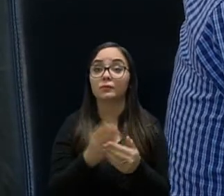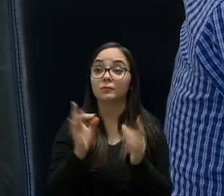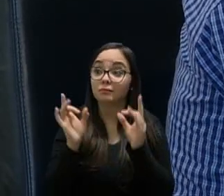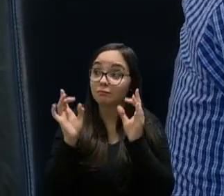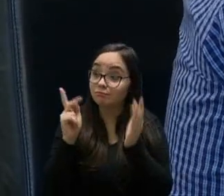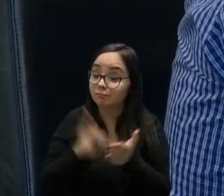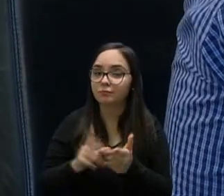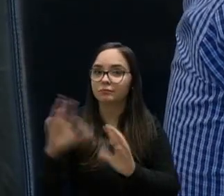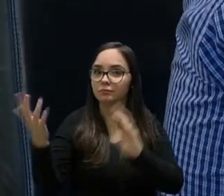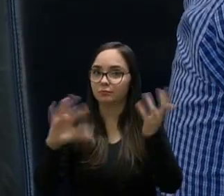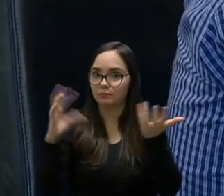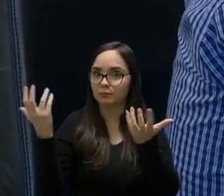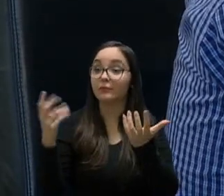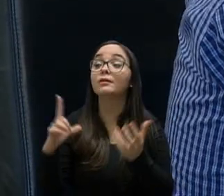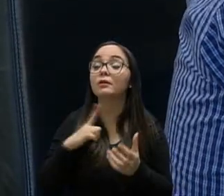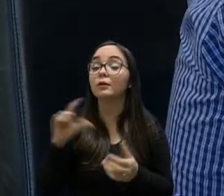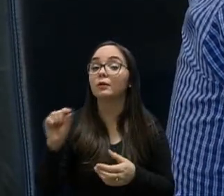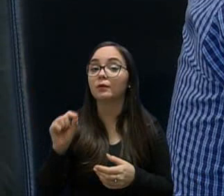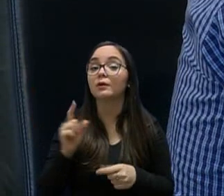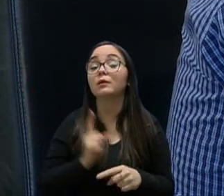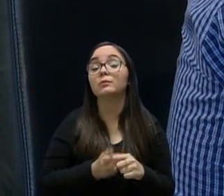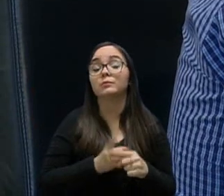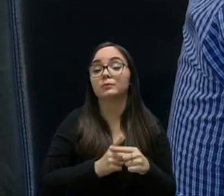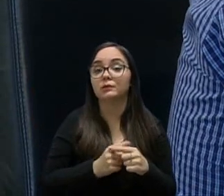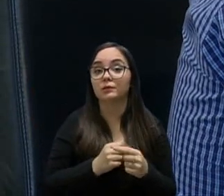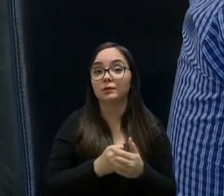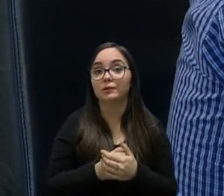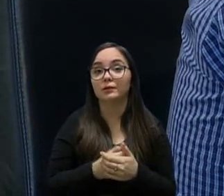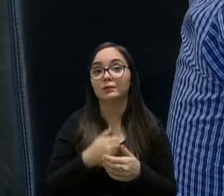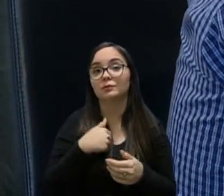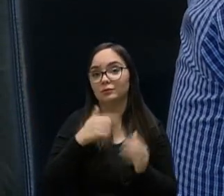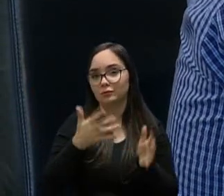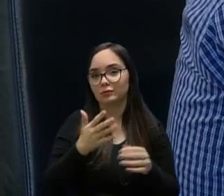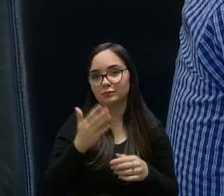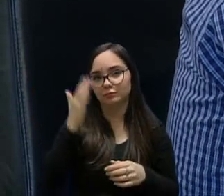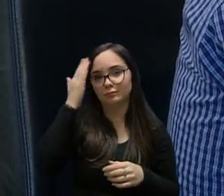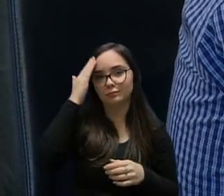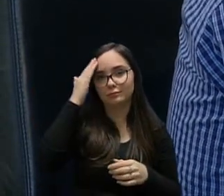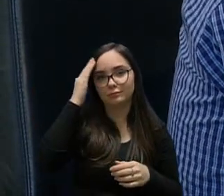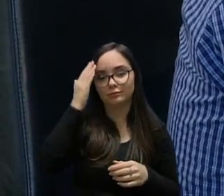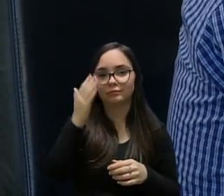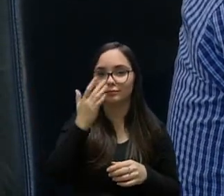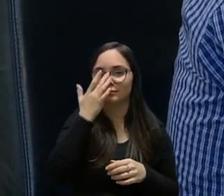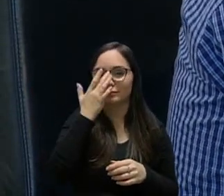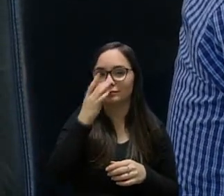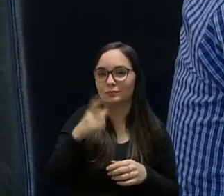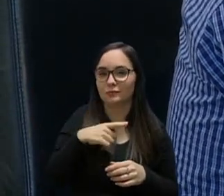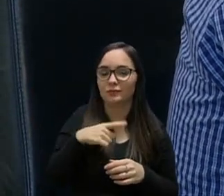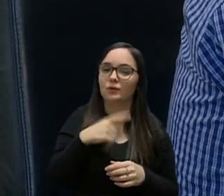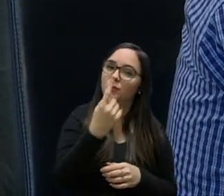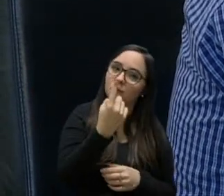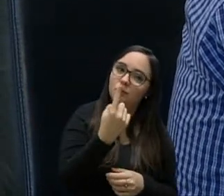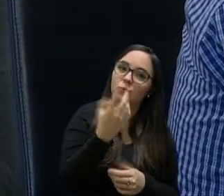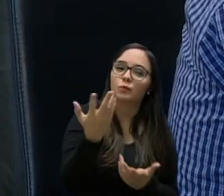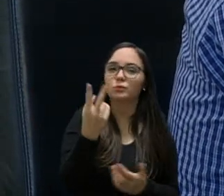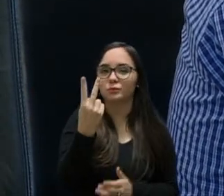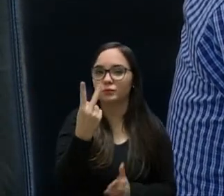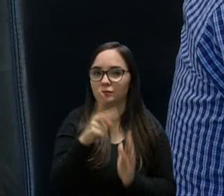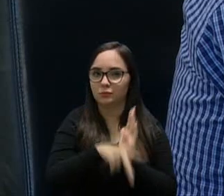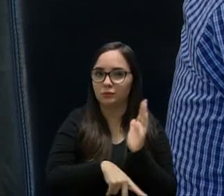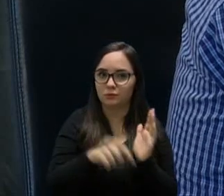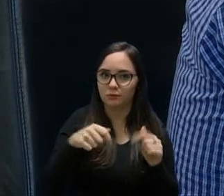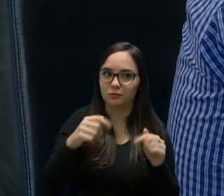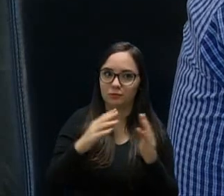que a funserv passa porque eu já tomei conhecimento que existe um ou dois projetos tramitando na casa